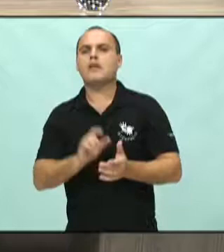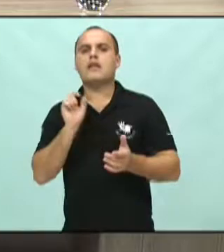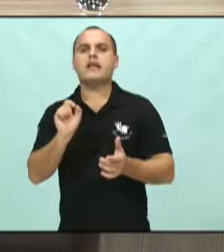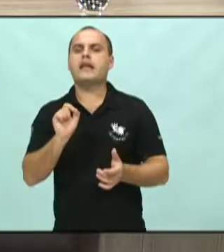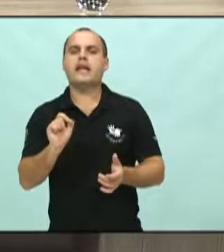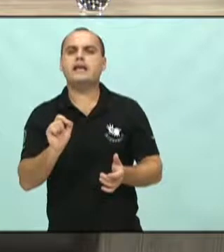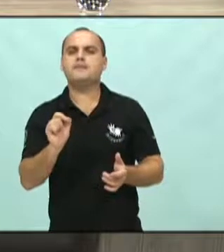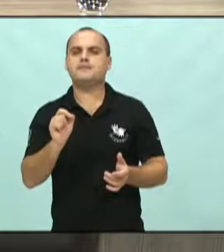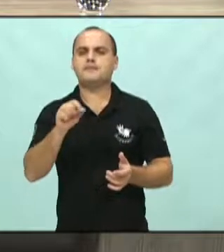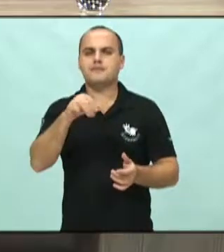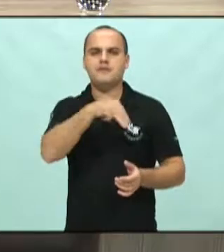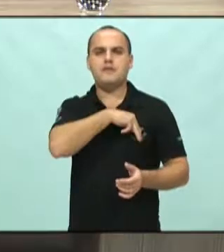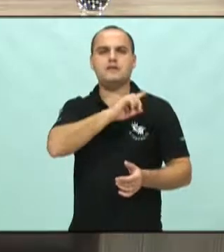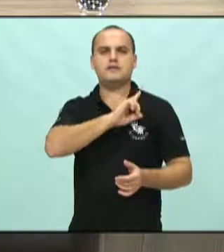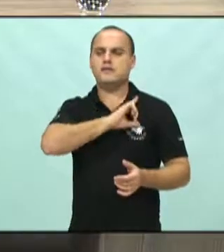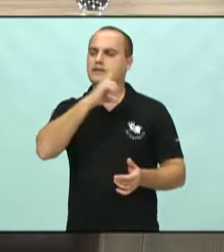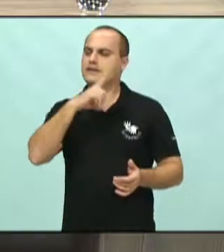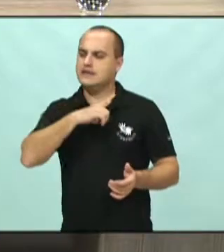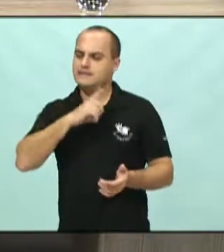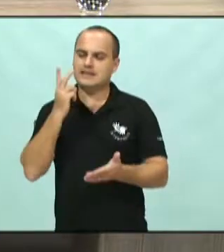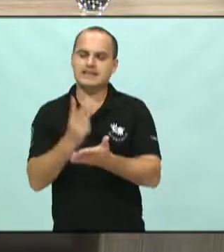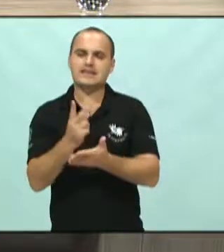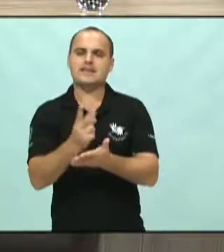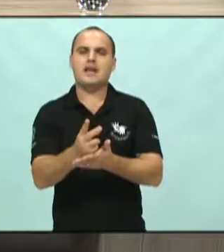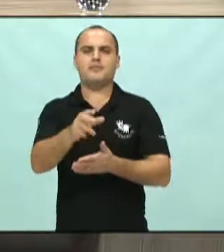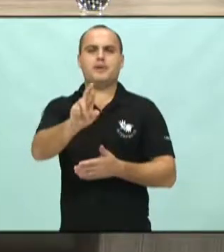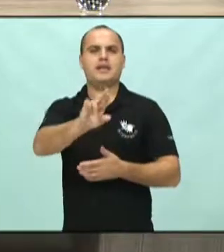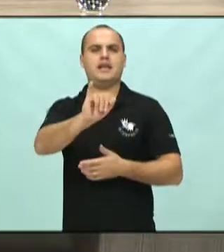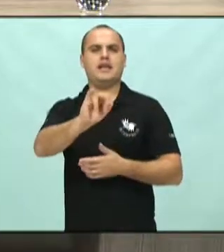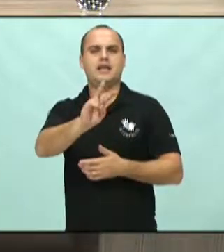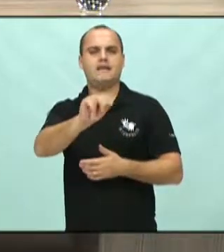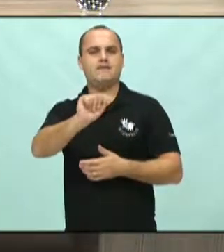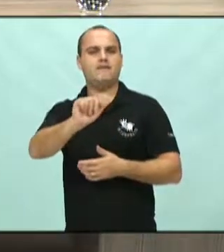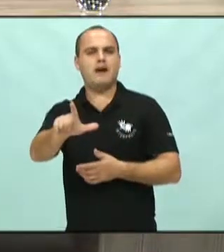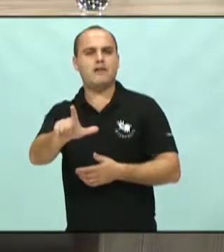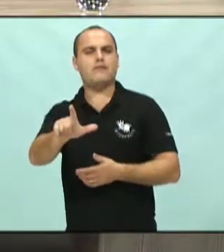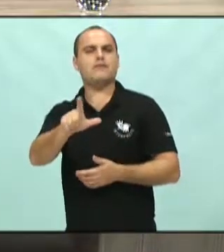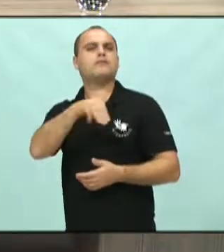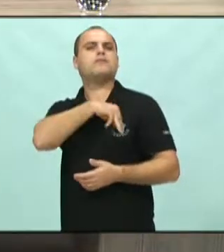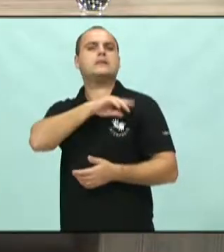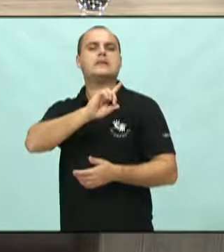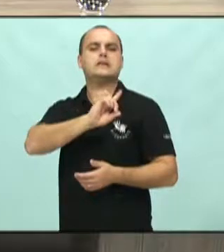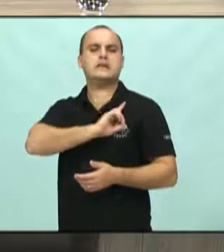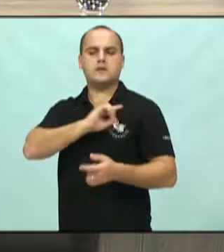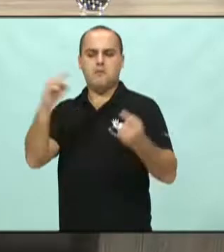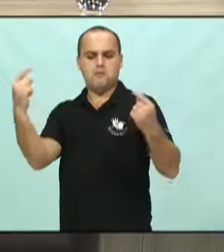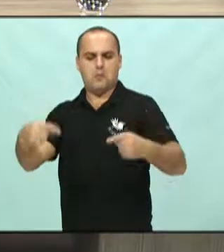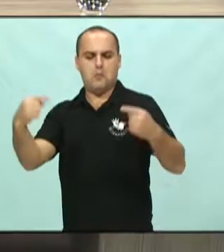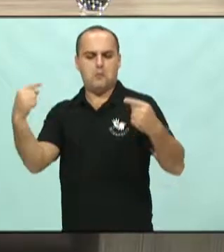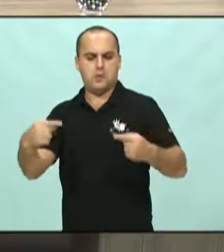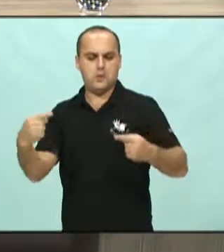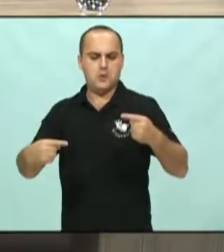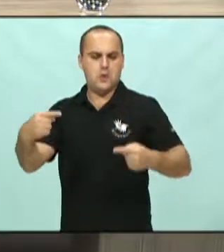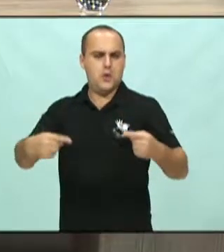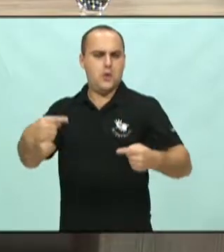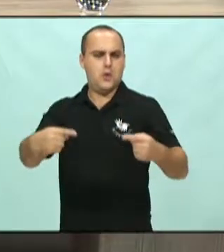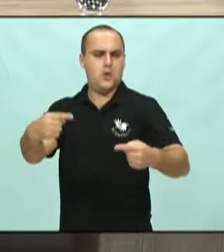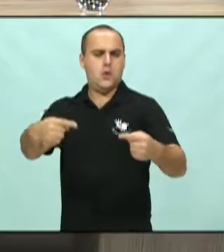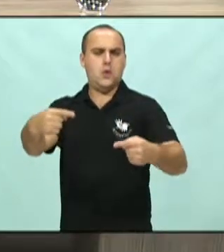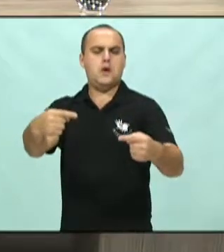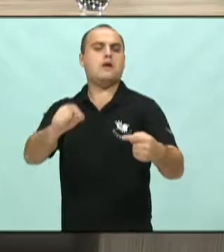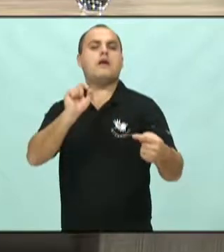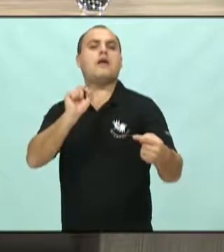Marcílio sempre teve de rival antes e como é que depois se consolidou as rivalidades após essa transição